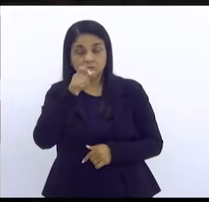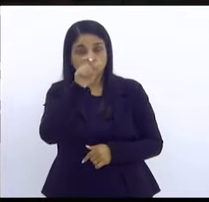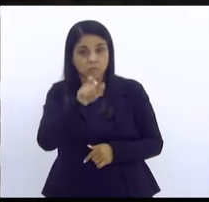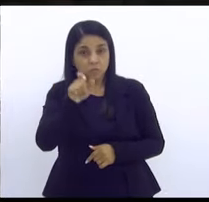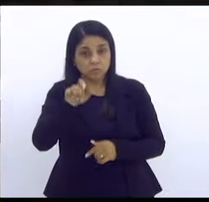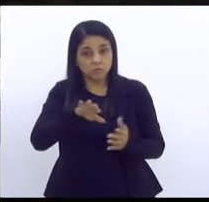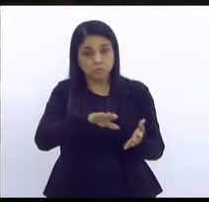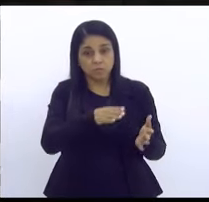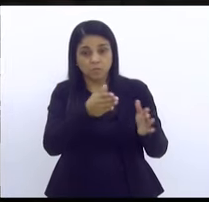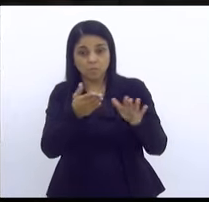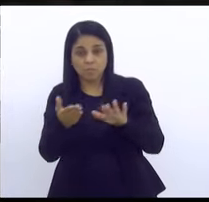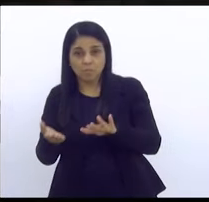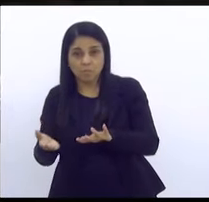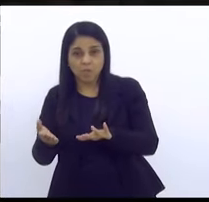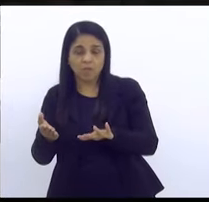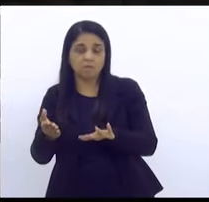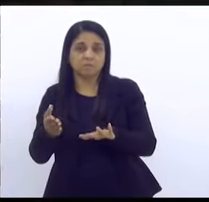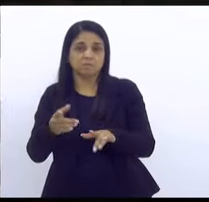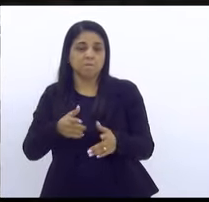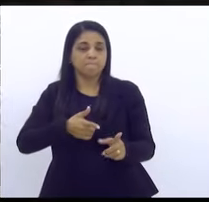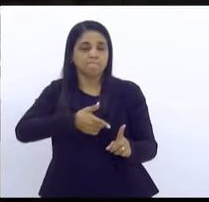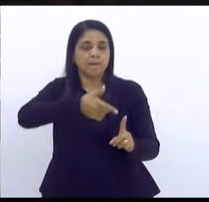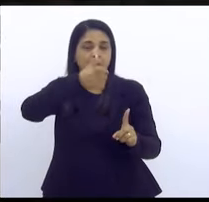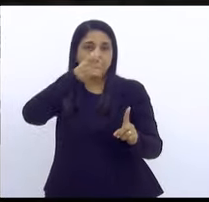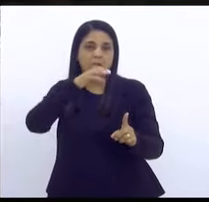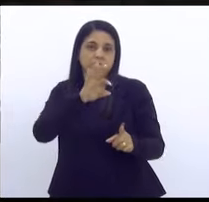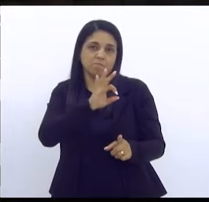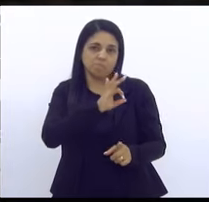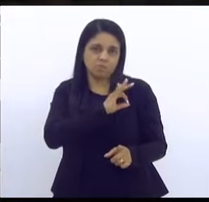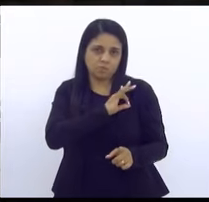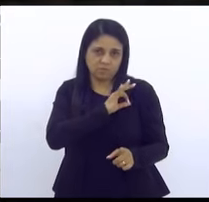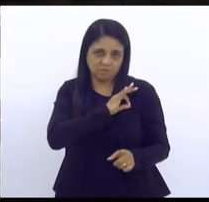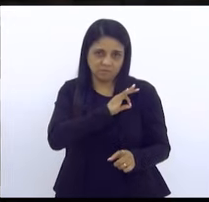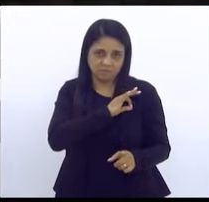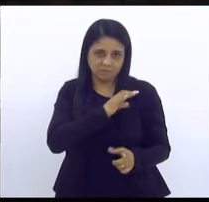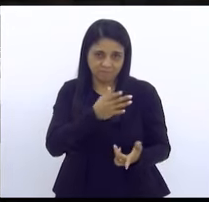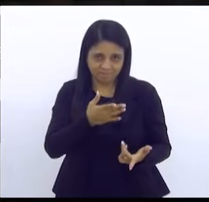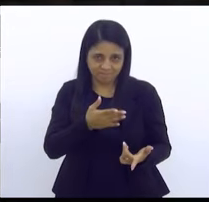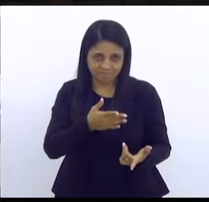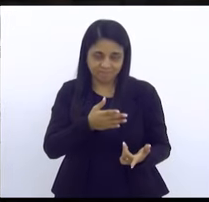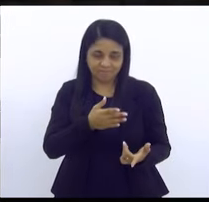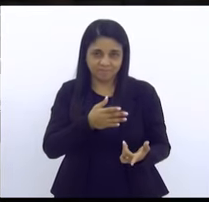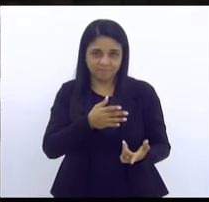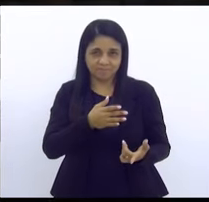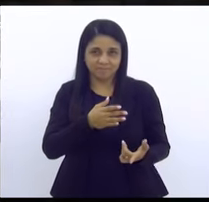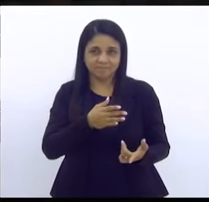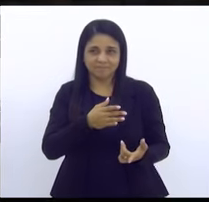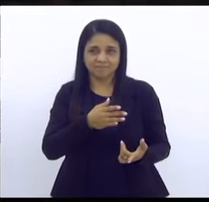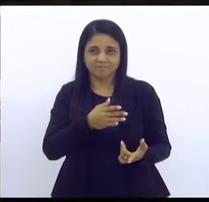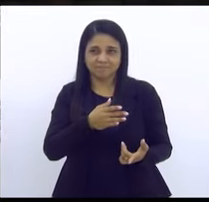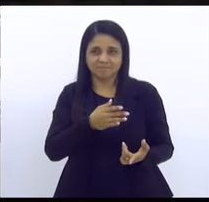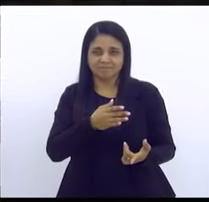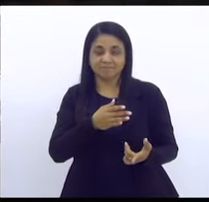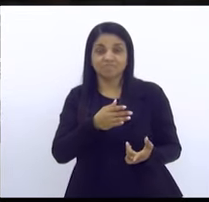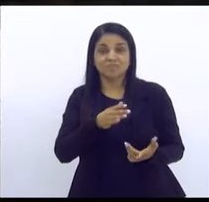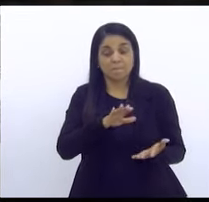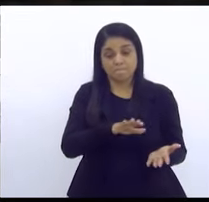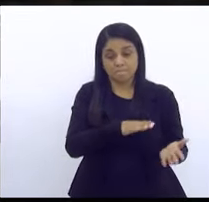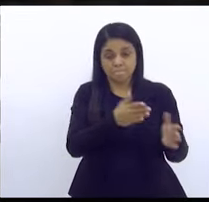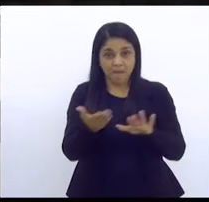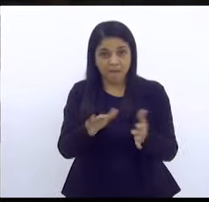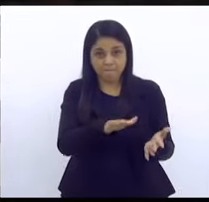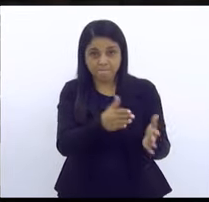nos últimos 7 anos no Rio de Janeiro. Considerada chacina, chacina é considerada quando